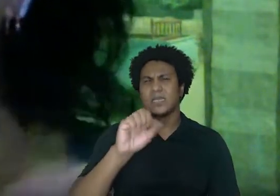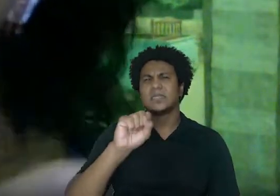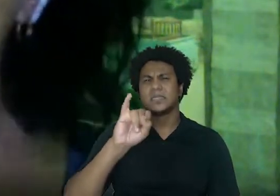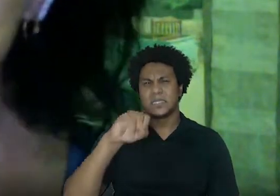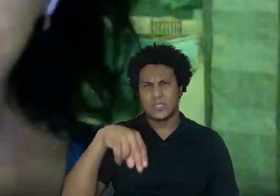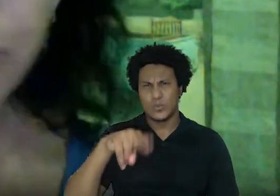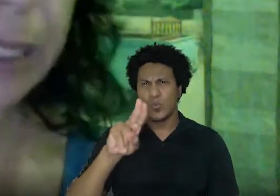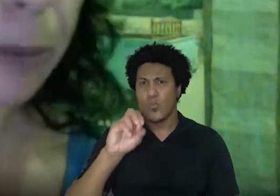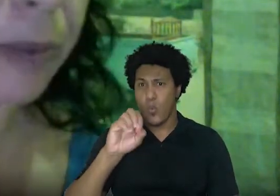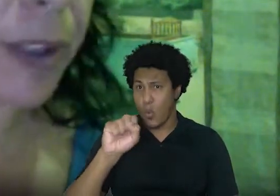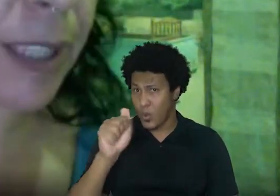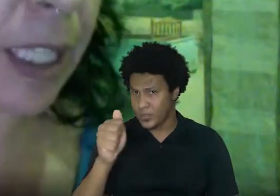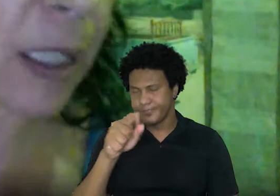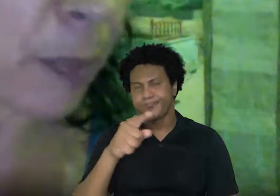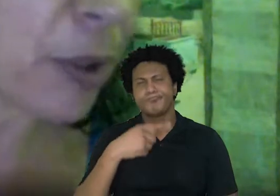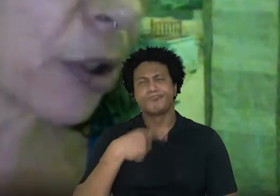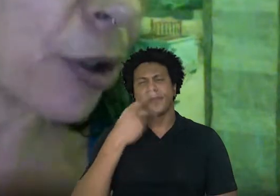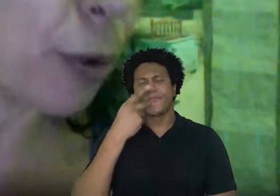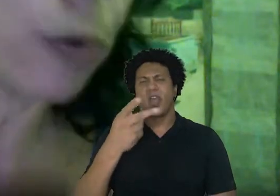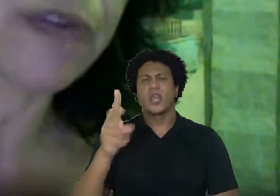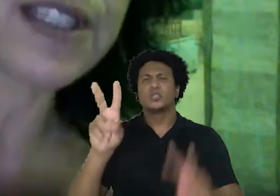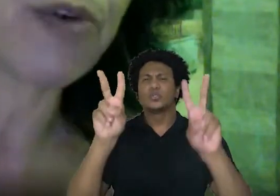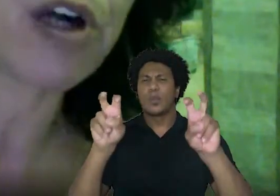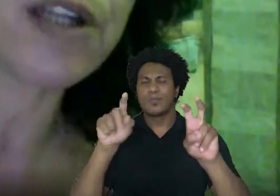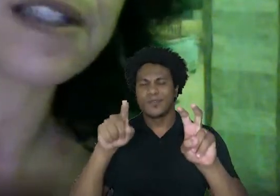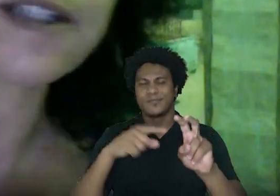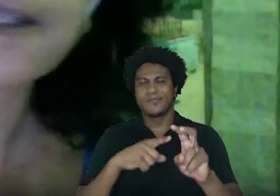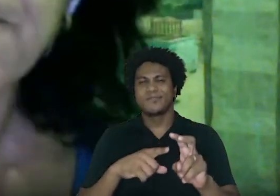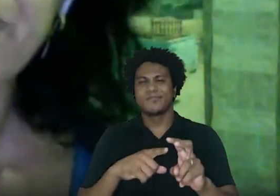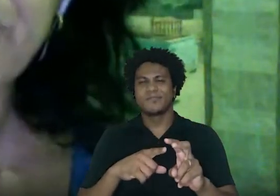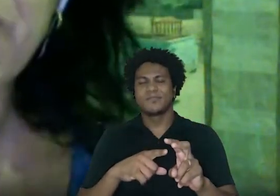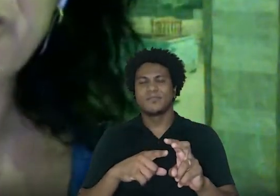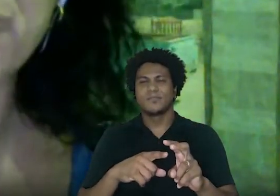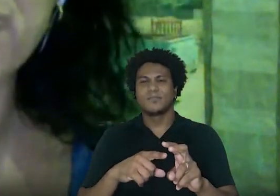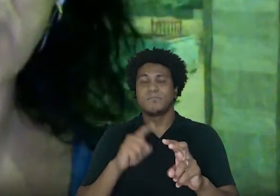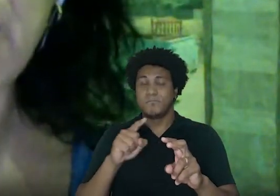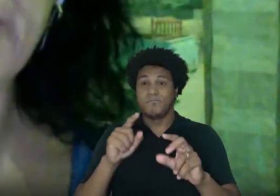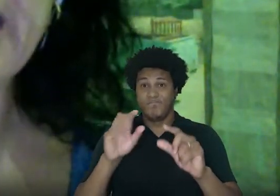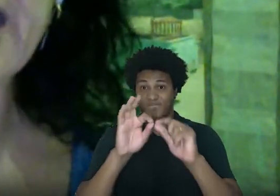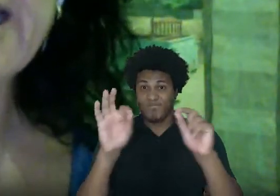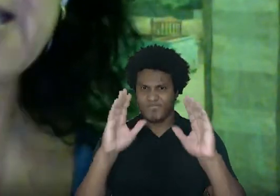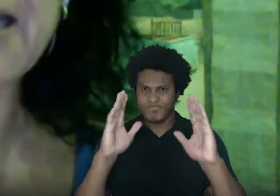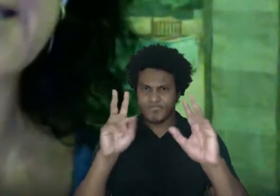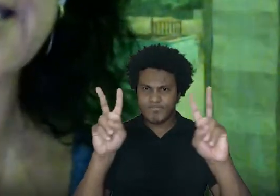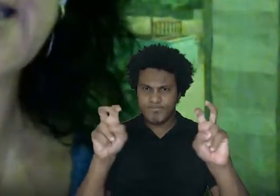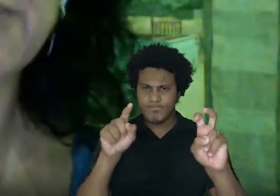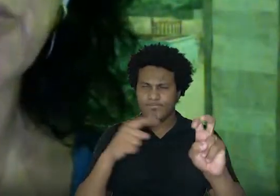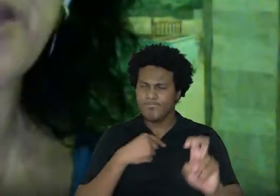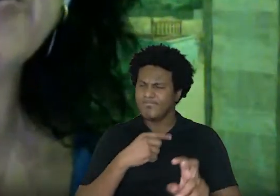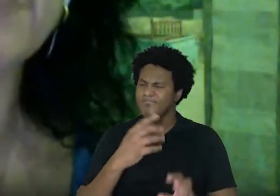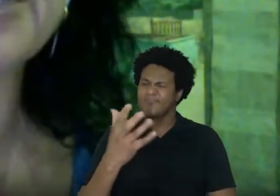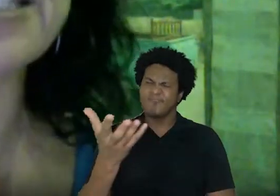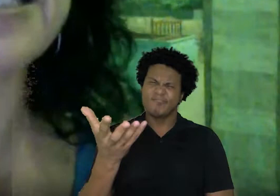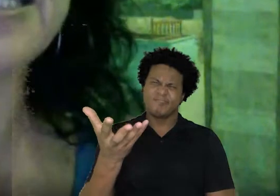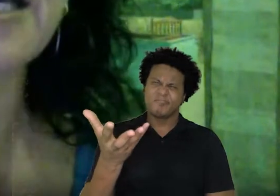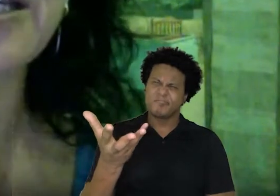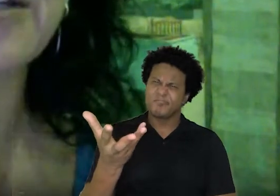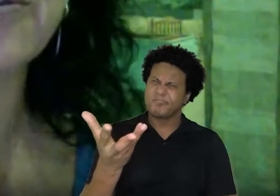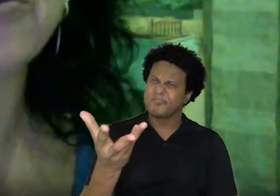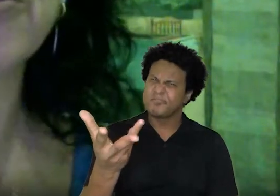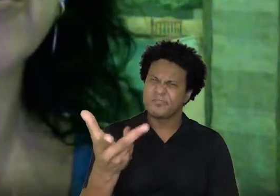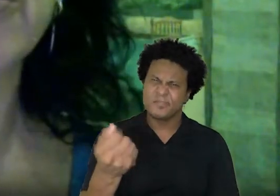acho que até fiz um comentário para você depois que assisti o Curva Sinuosa. Eu vejo a maneira, esse momento que você